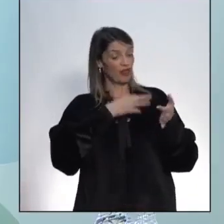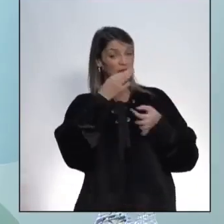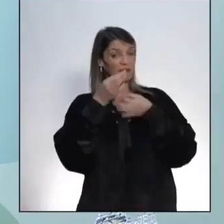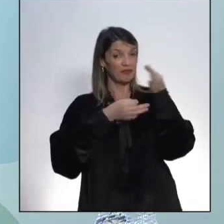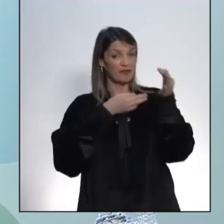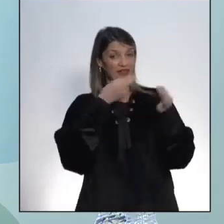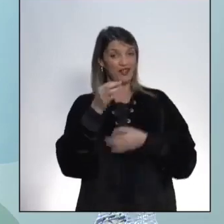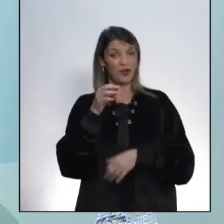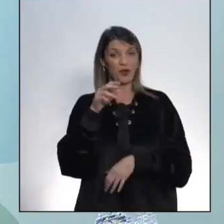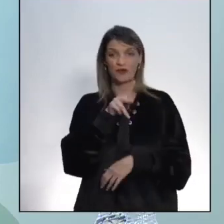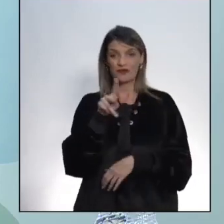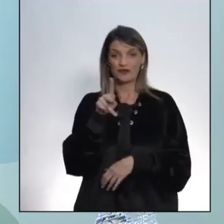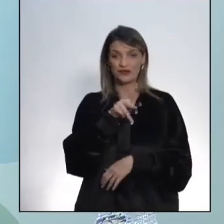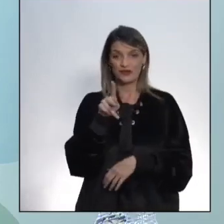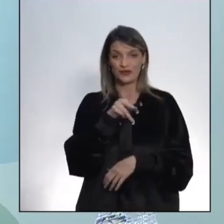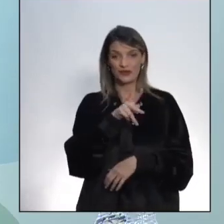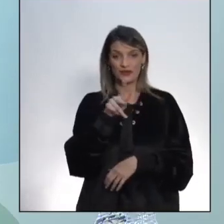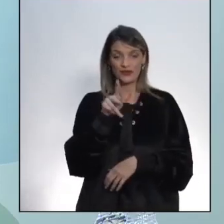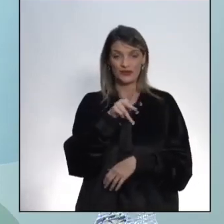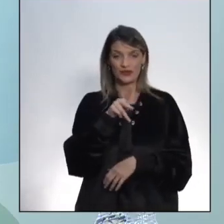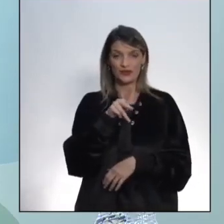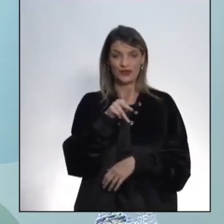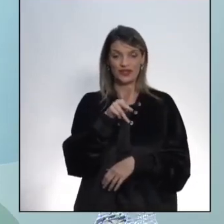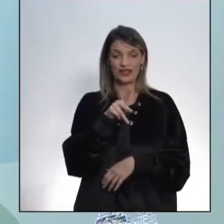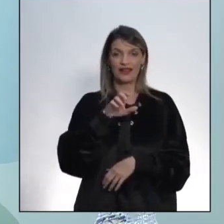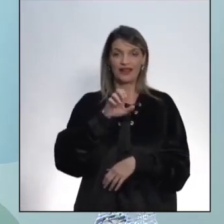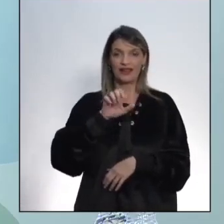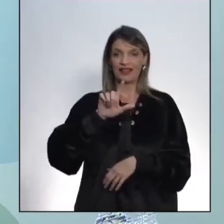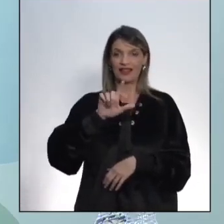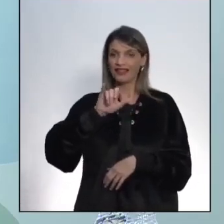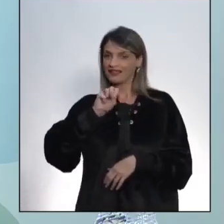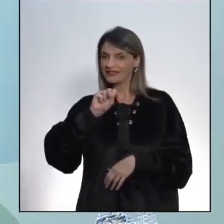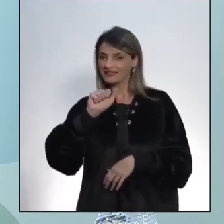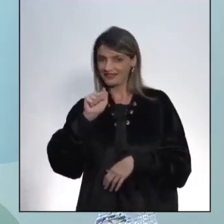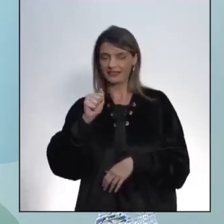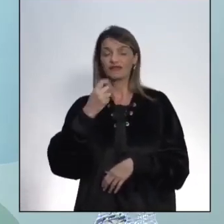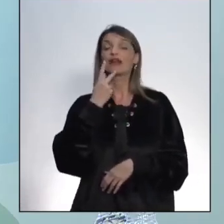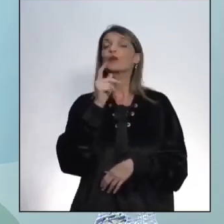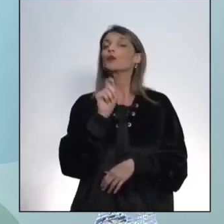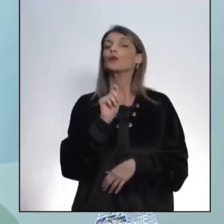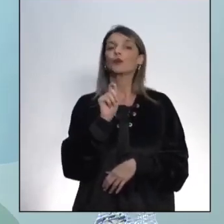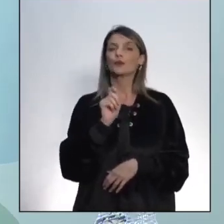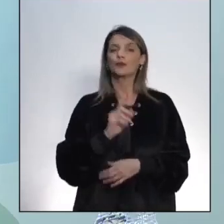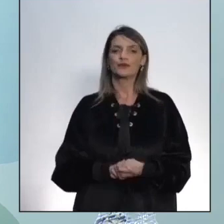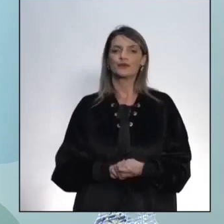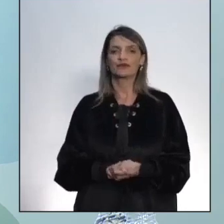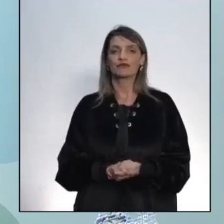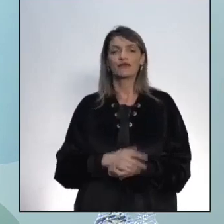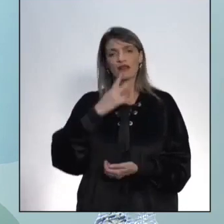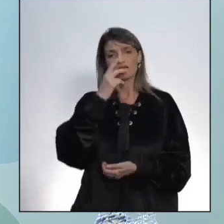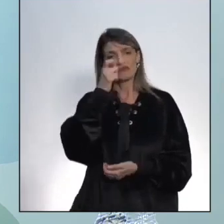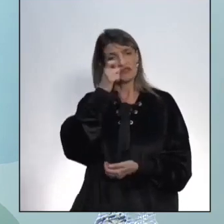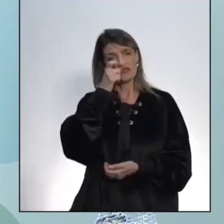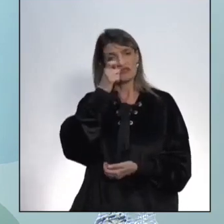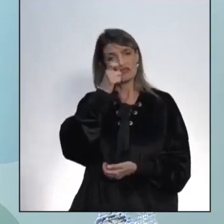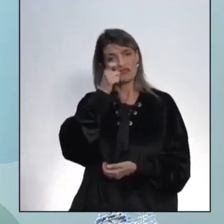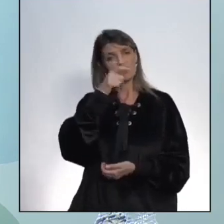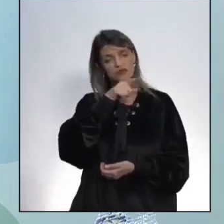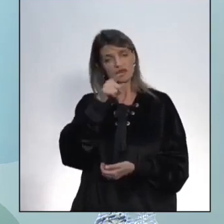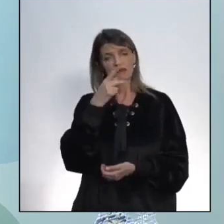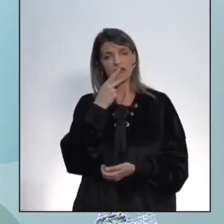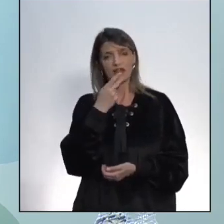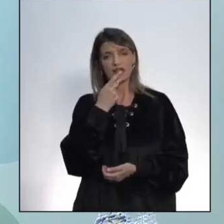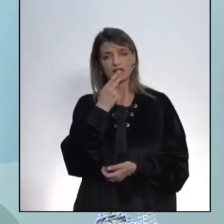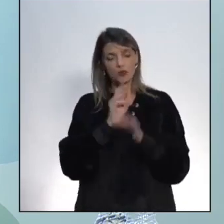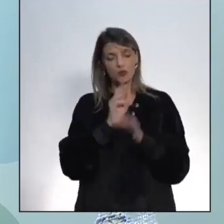da professora que está vendo o nosso bate-papo, a Elisa Moreira. Ela diz o seguinte: acho muito interessante sua fala nesta questão